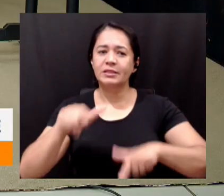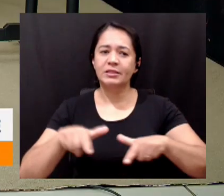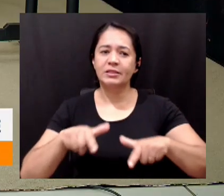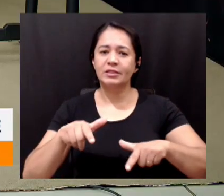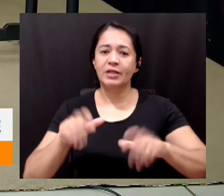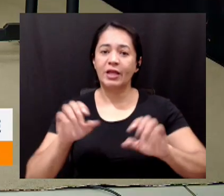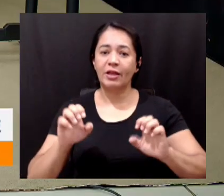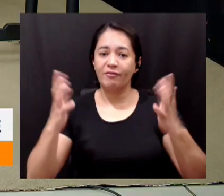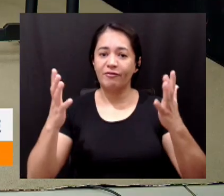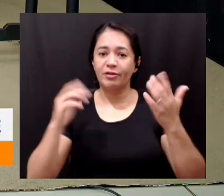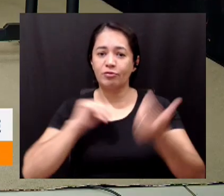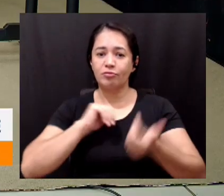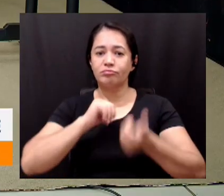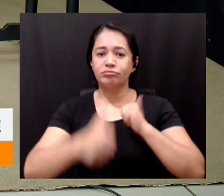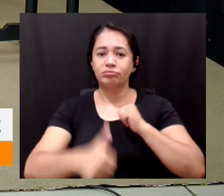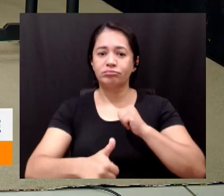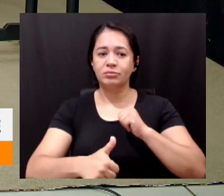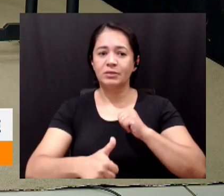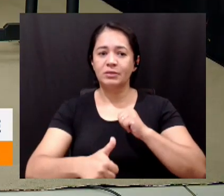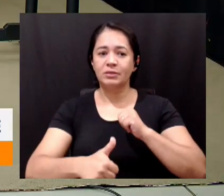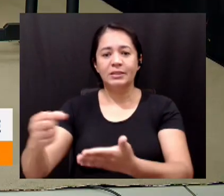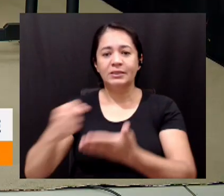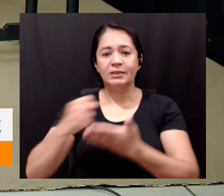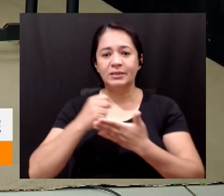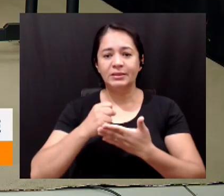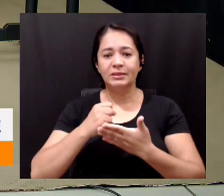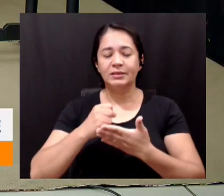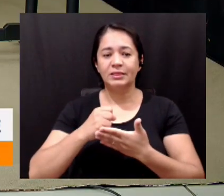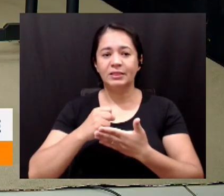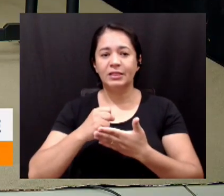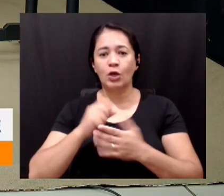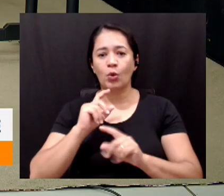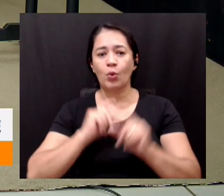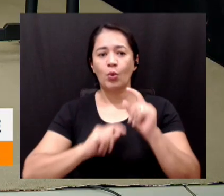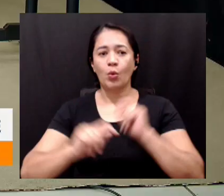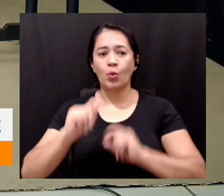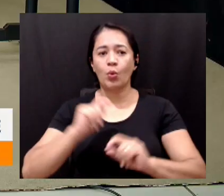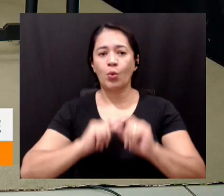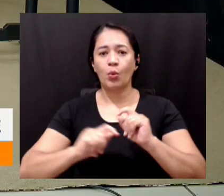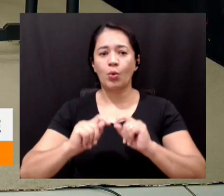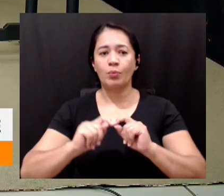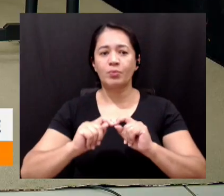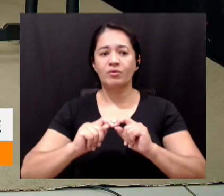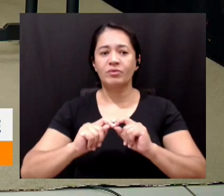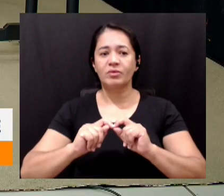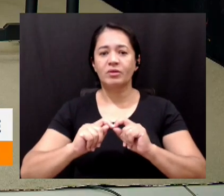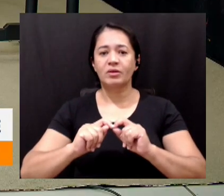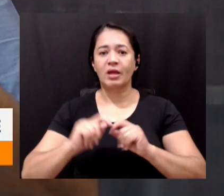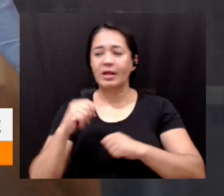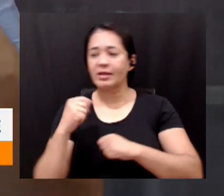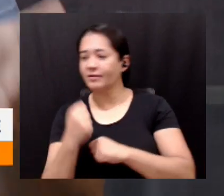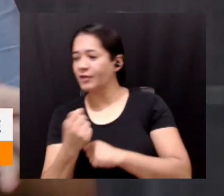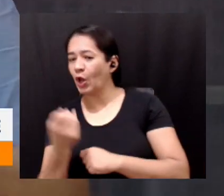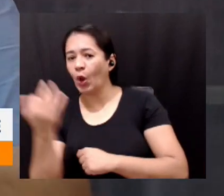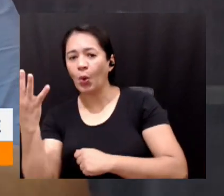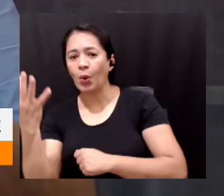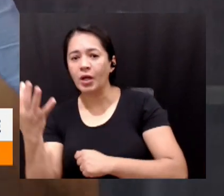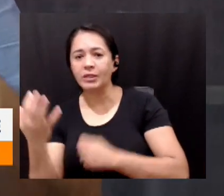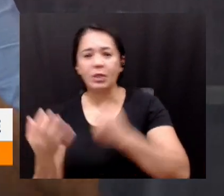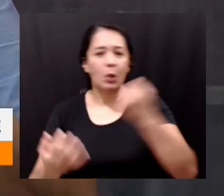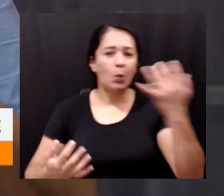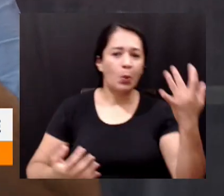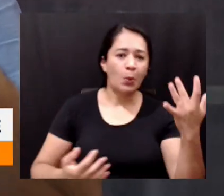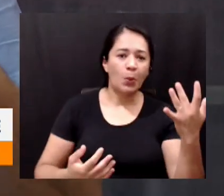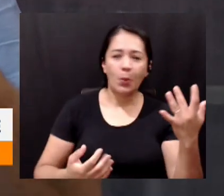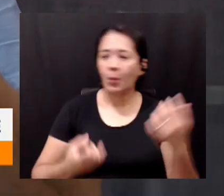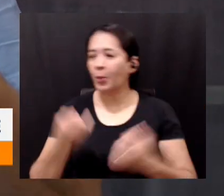acabam trazendo é, é, quem vai defender, quantas vezes o goleiro tal vai fazer tal